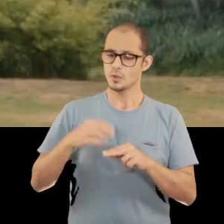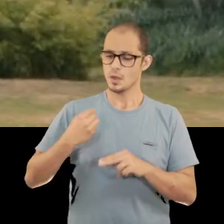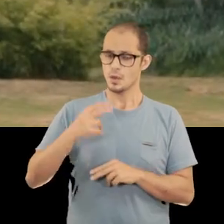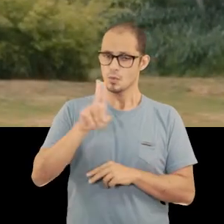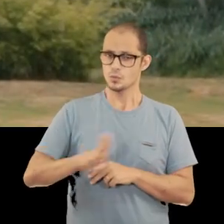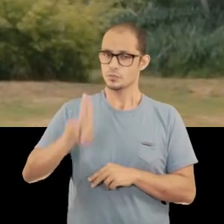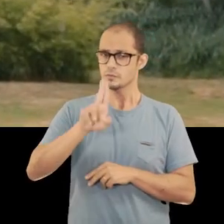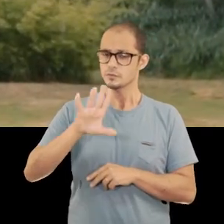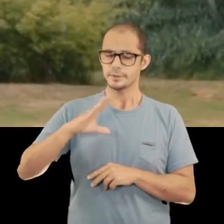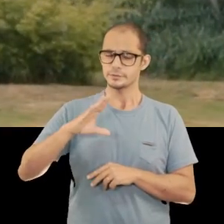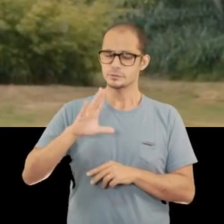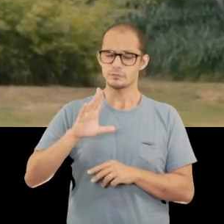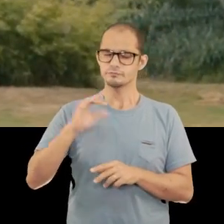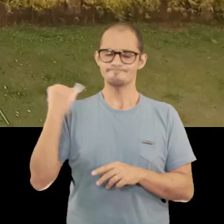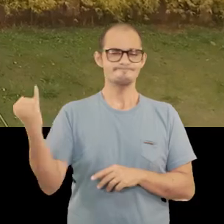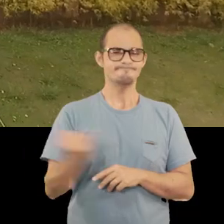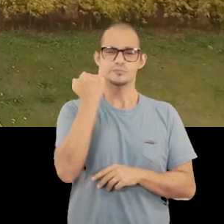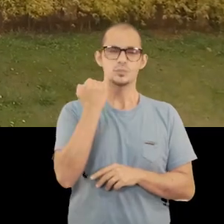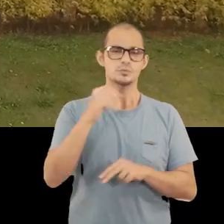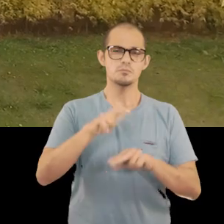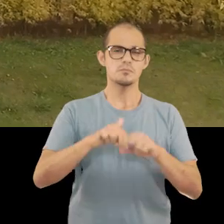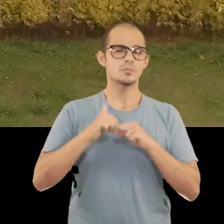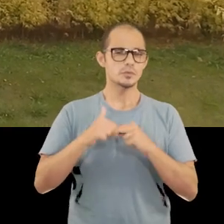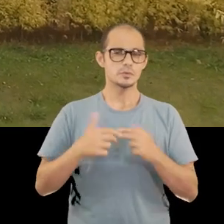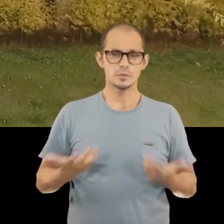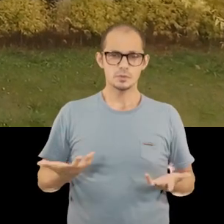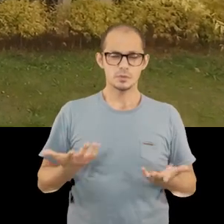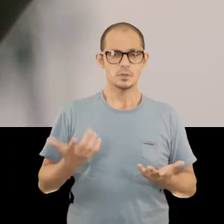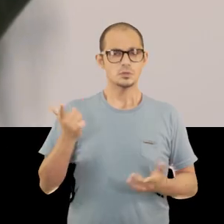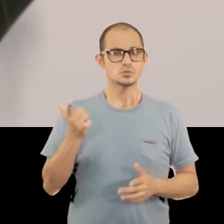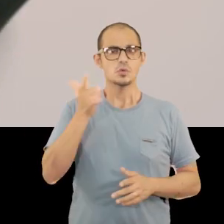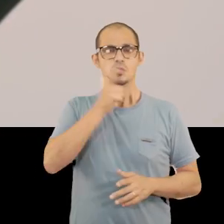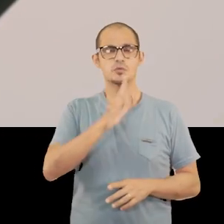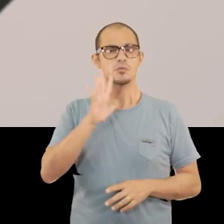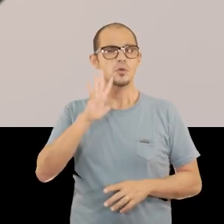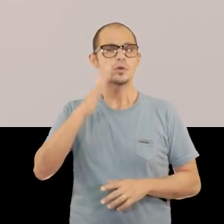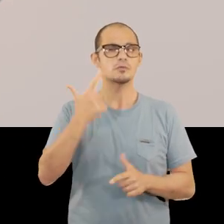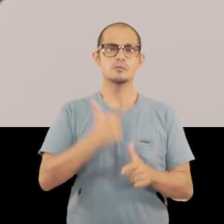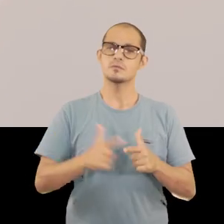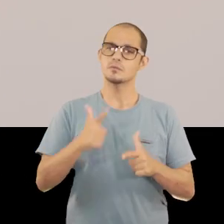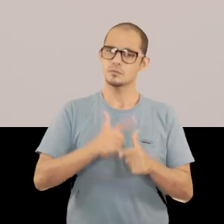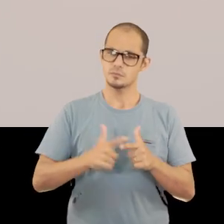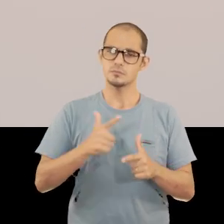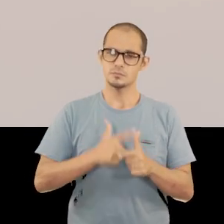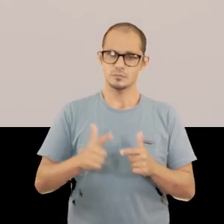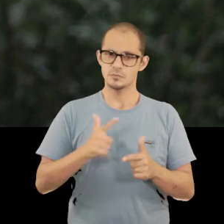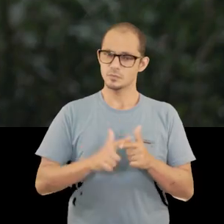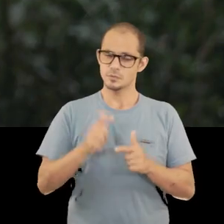A participação da Universidade Federal de Juiz de Fora foi fundamental nesse momento, que ela deu uma saída